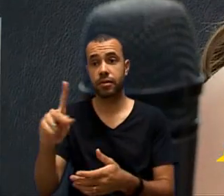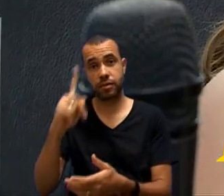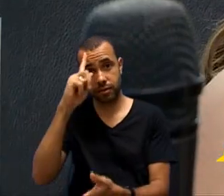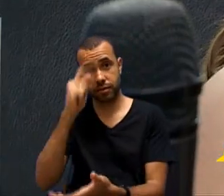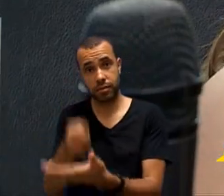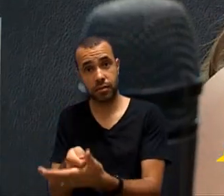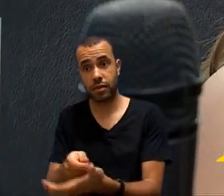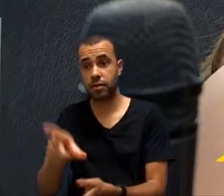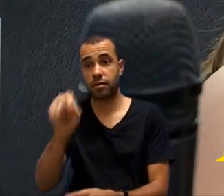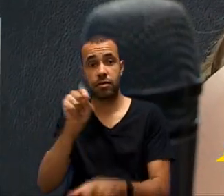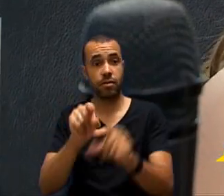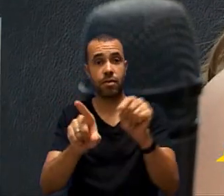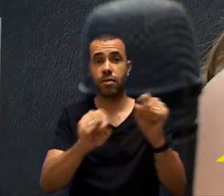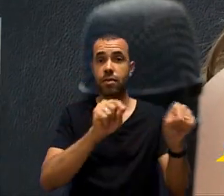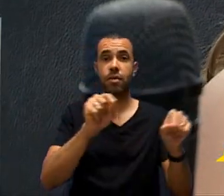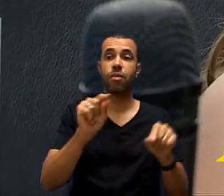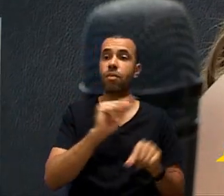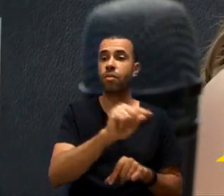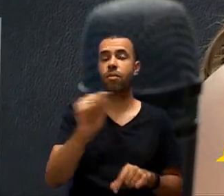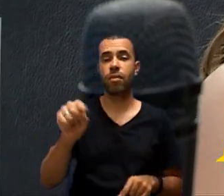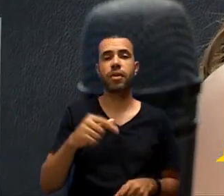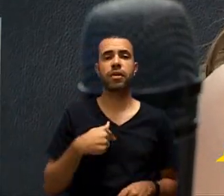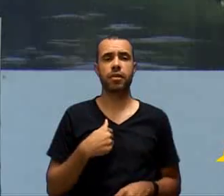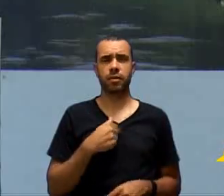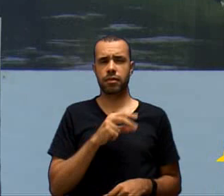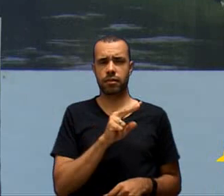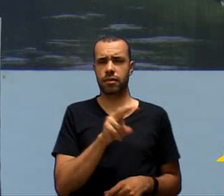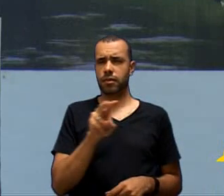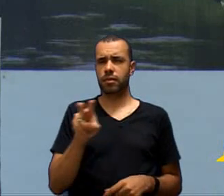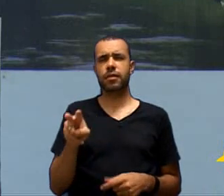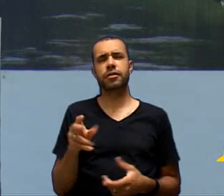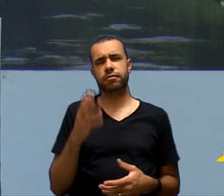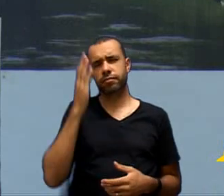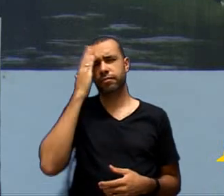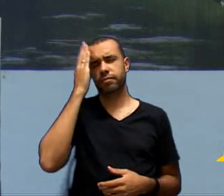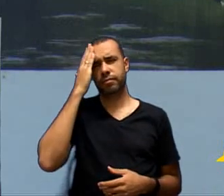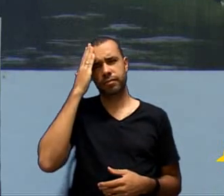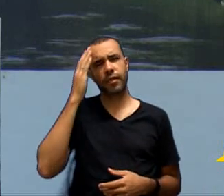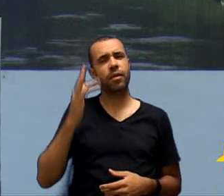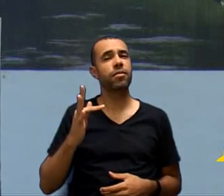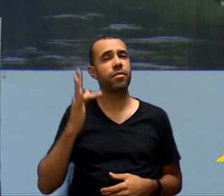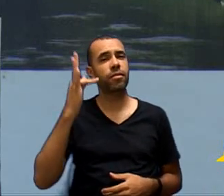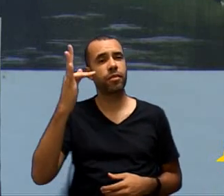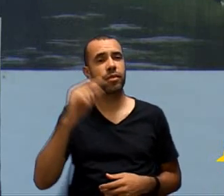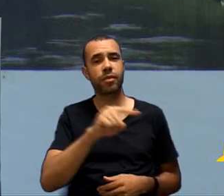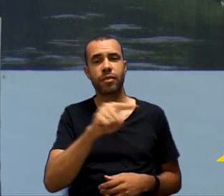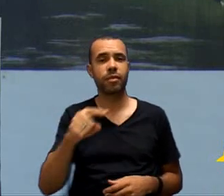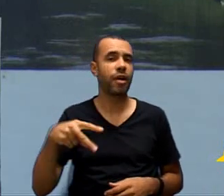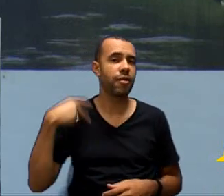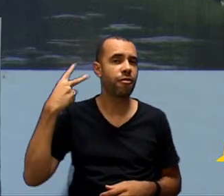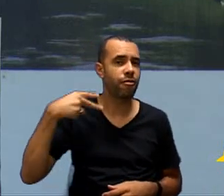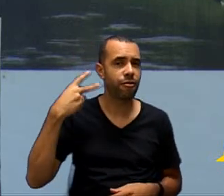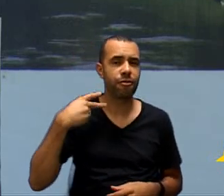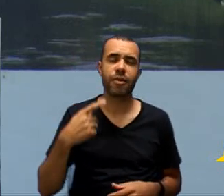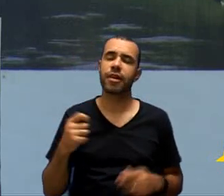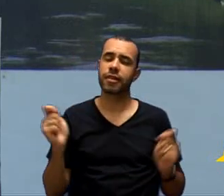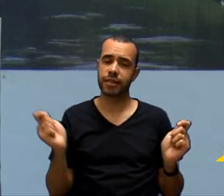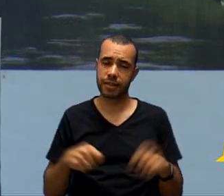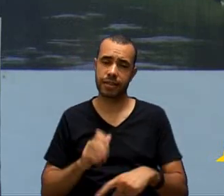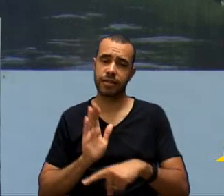eu tenho certeza que irão sair futuros vereadores, né? E vereadoras que irão fazer, de fato, as coisas acontecerem nessa